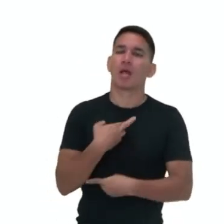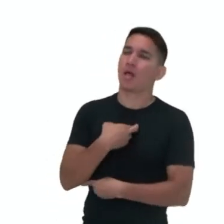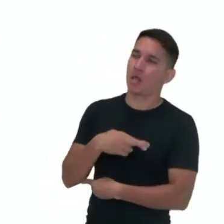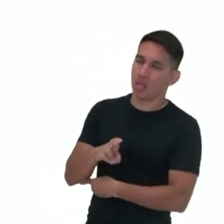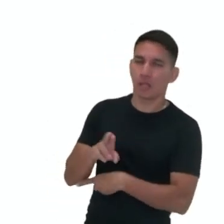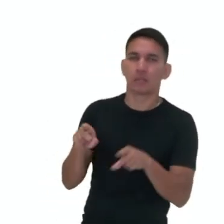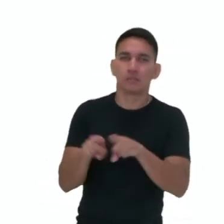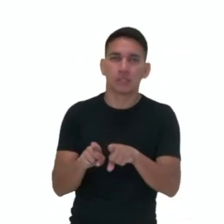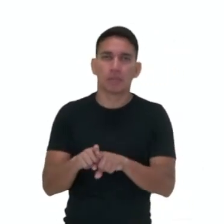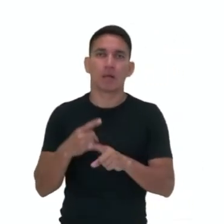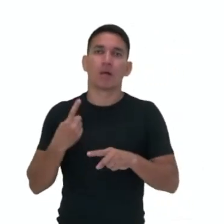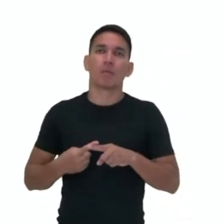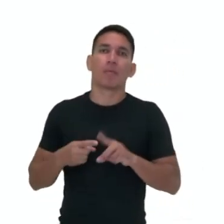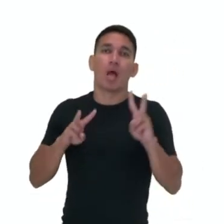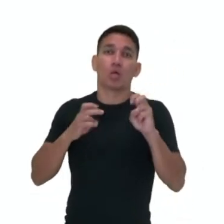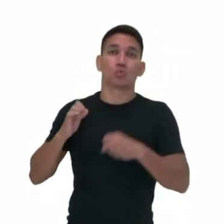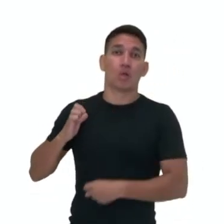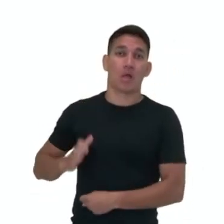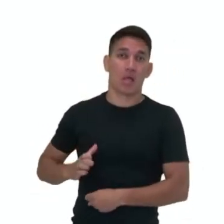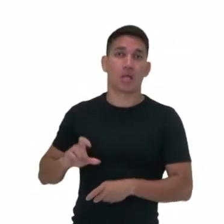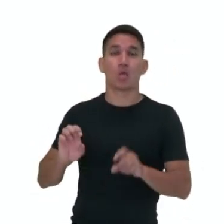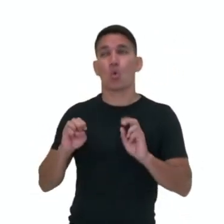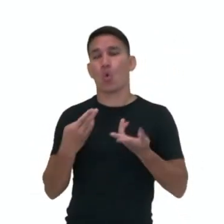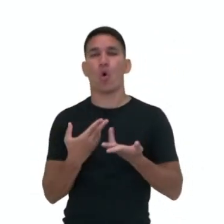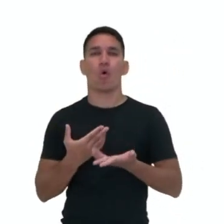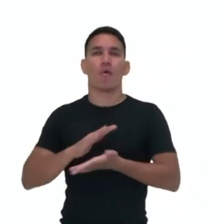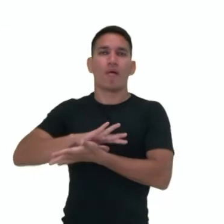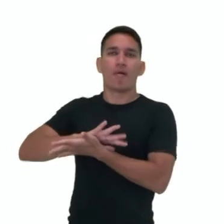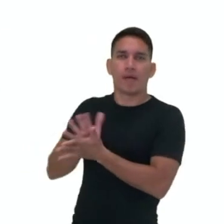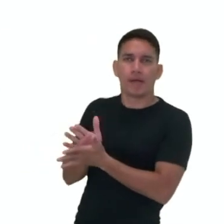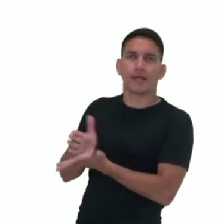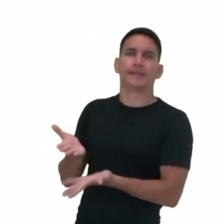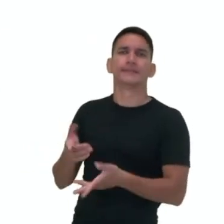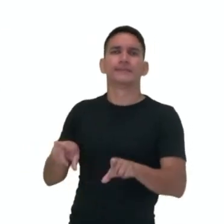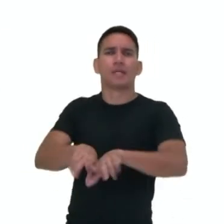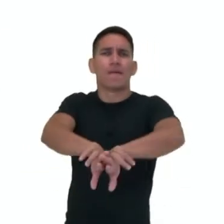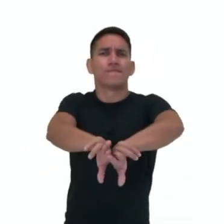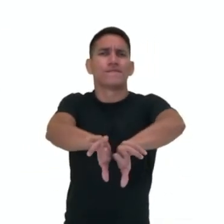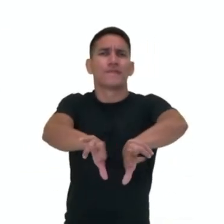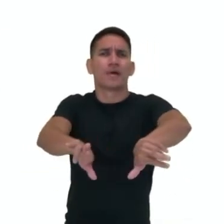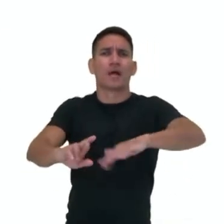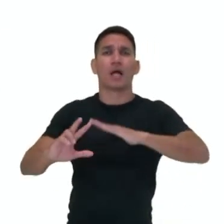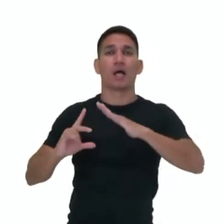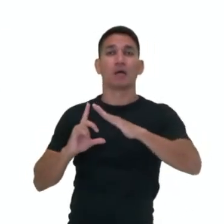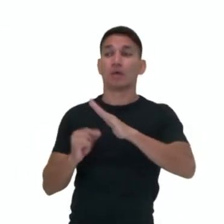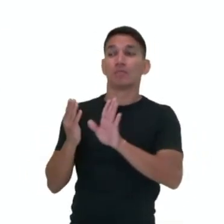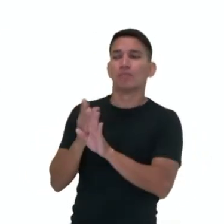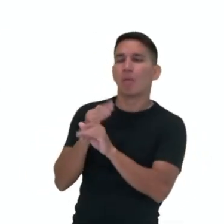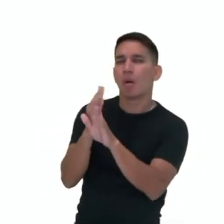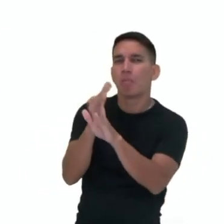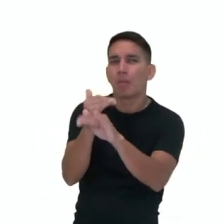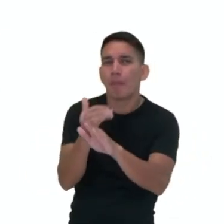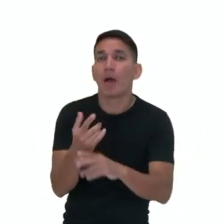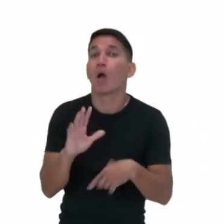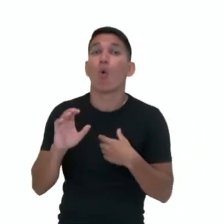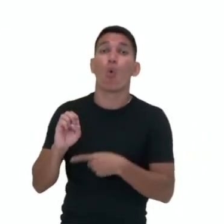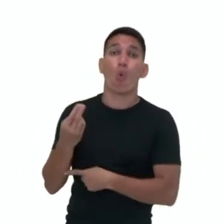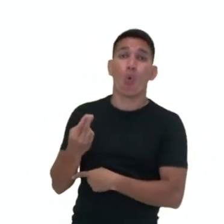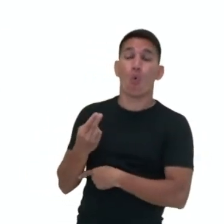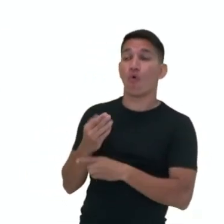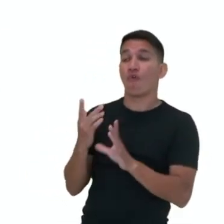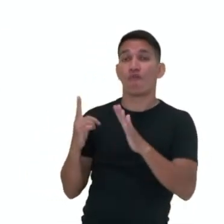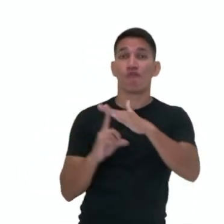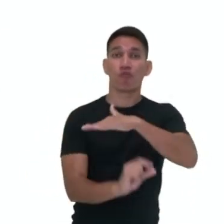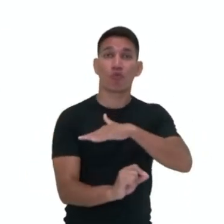perseguição muitas vezes por questão étnica, racismo, e assim vai, né? São vários tipos de perseguições. Ou então fugindo de guerra mesmo,